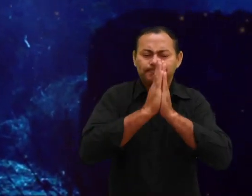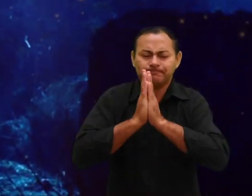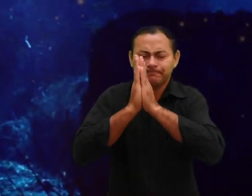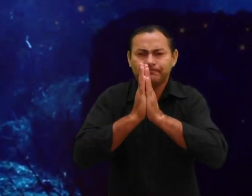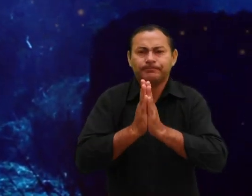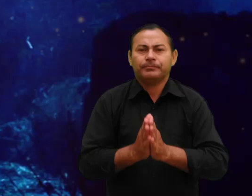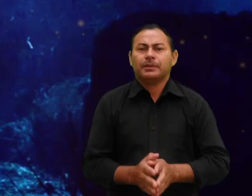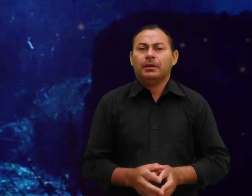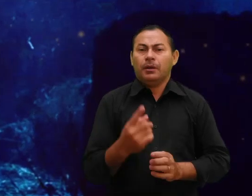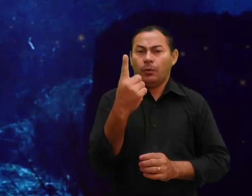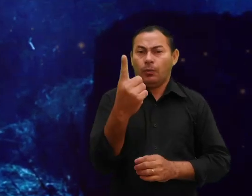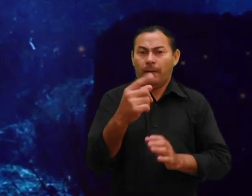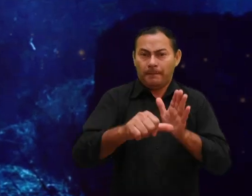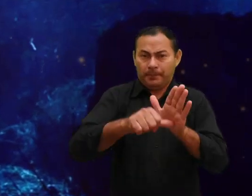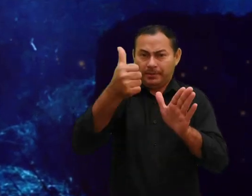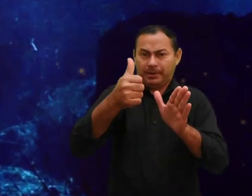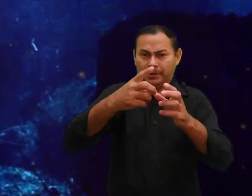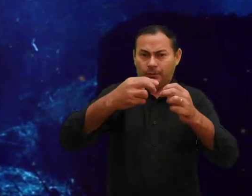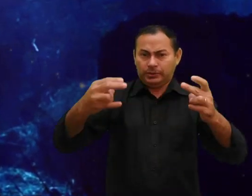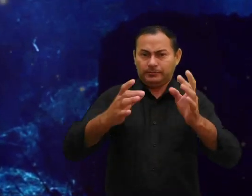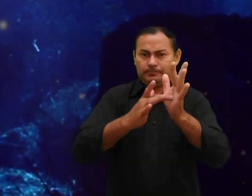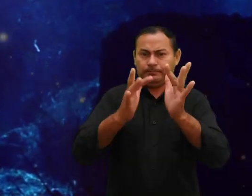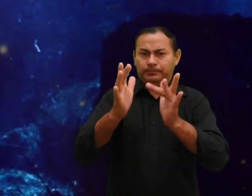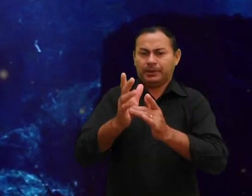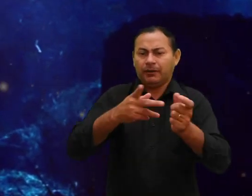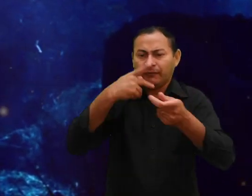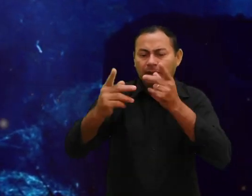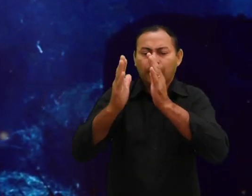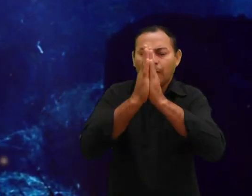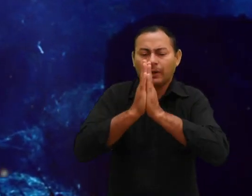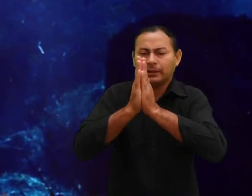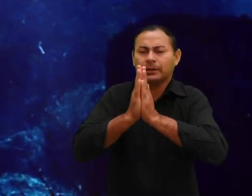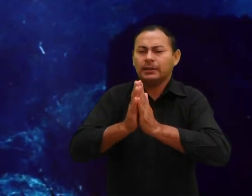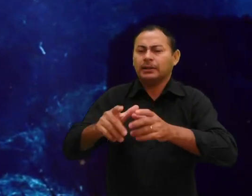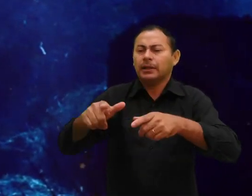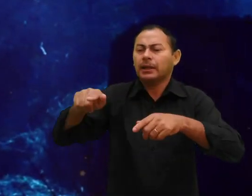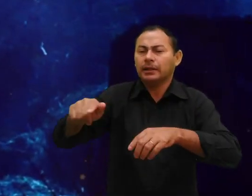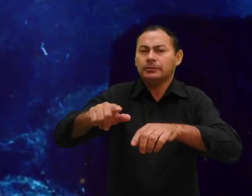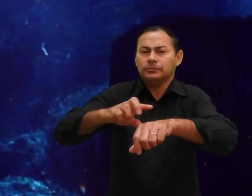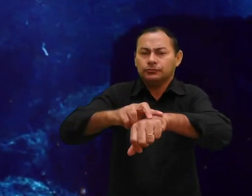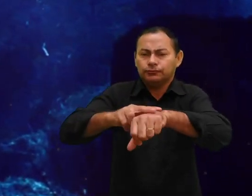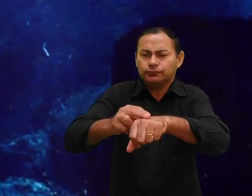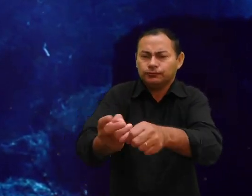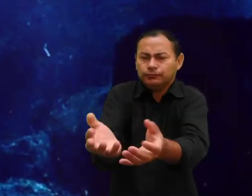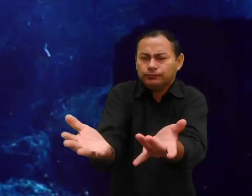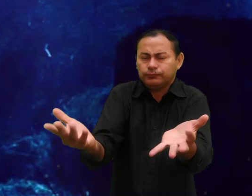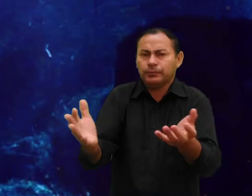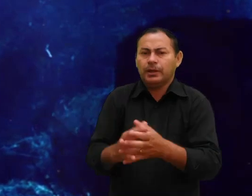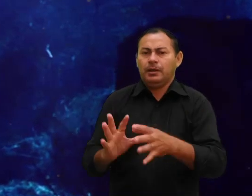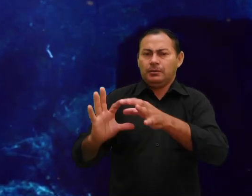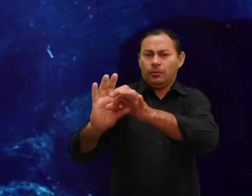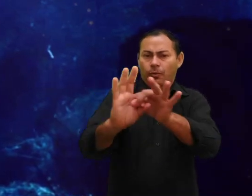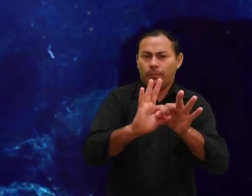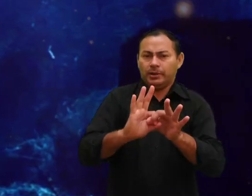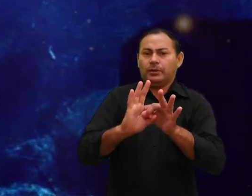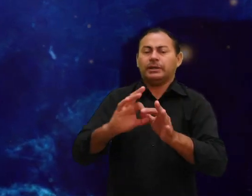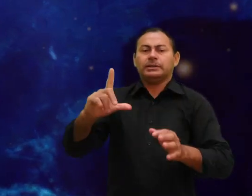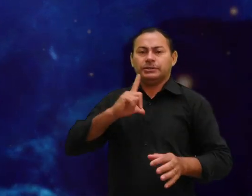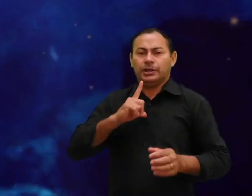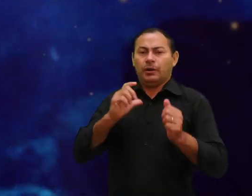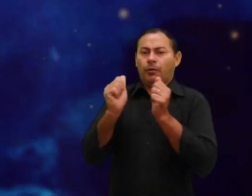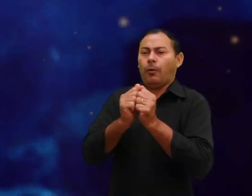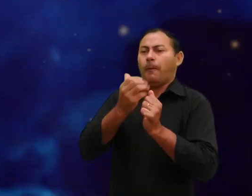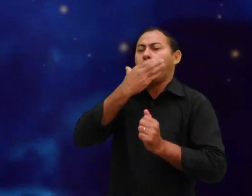oração. Uma das primeiras coisas que ele fala ao orar naquele jardim é sobre a comunhão que ele tinha com